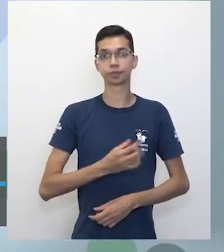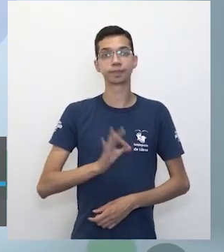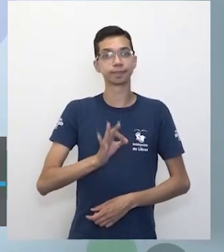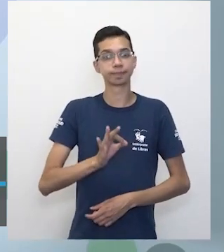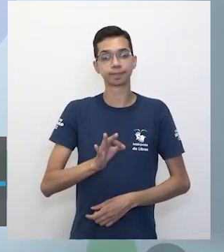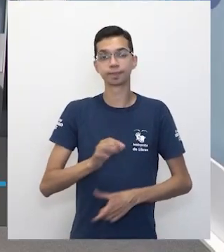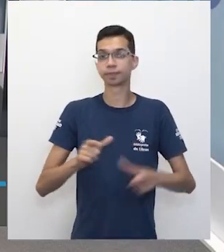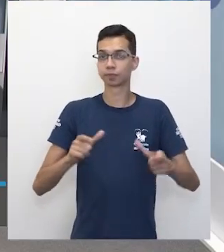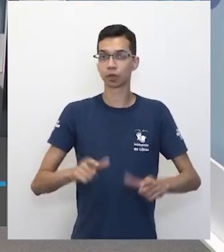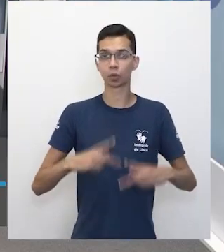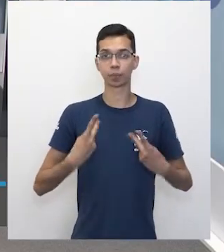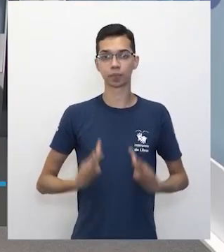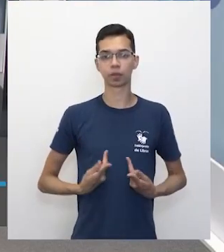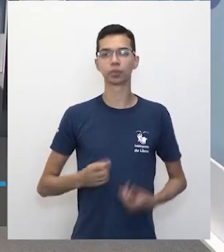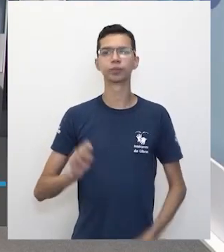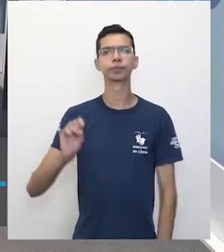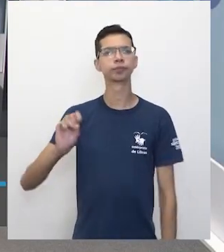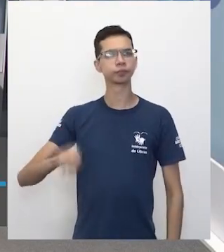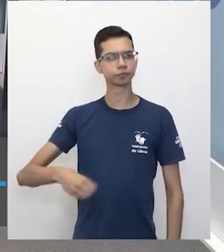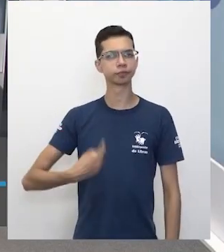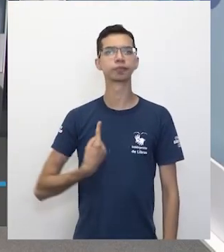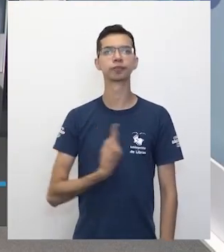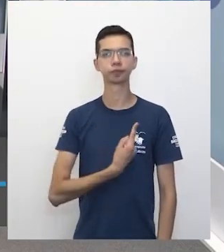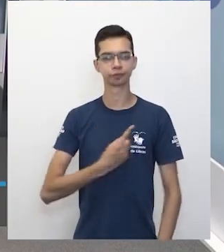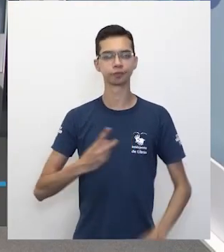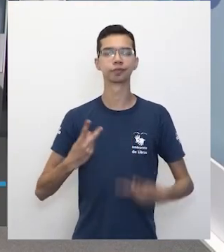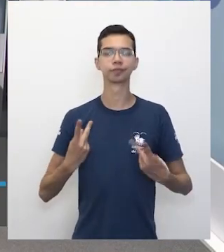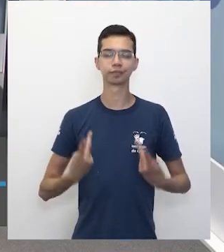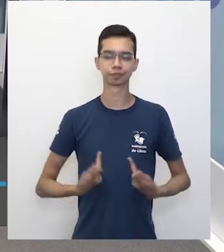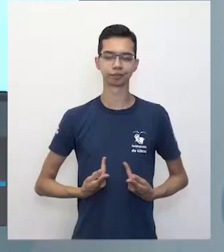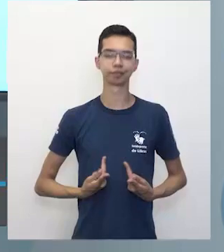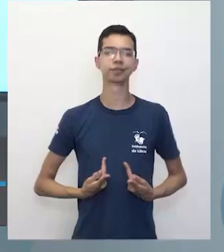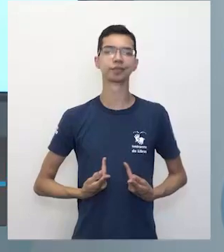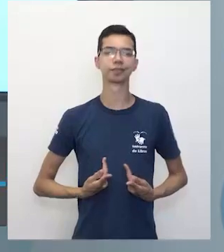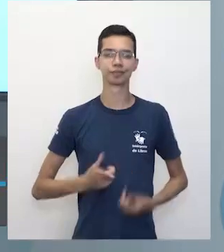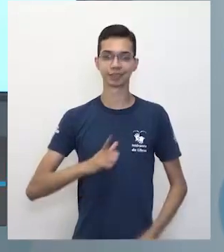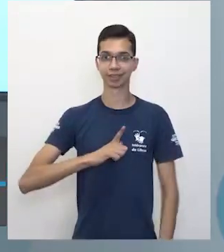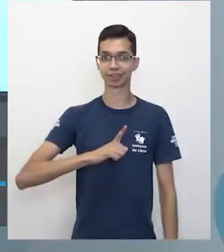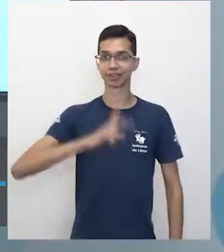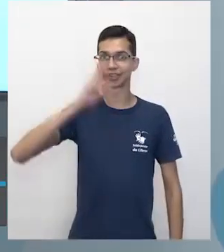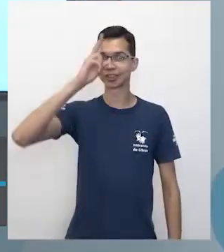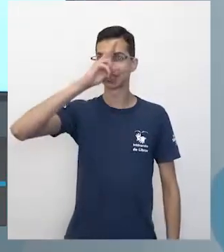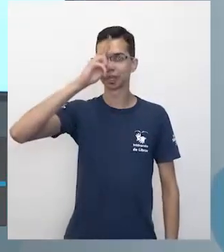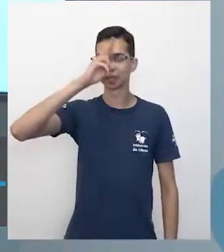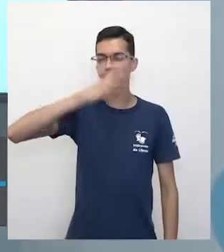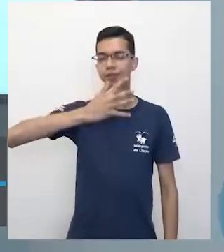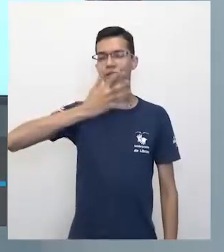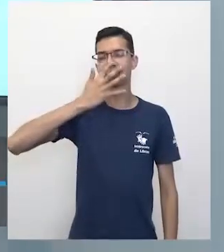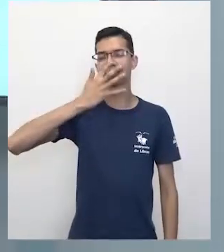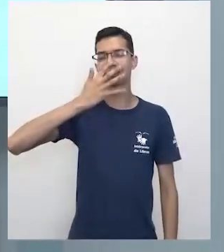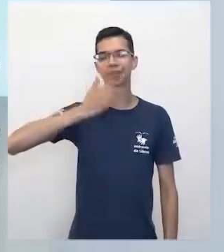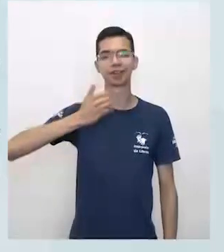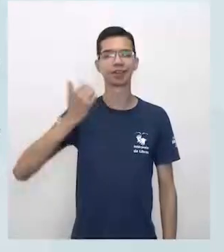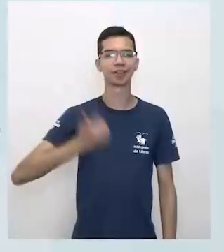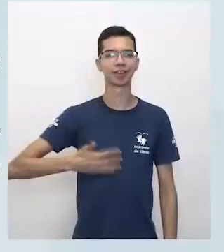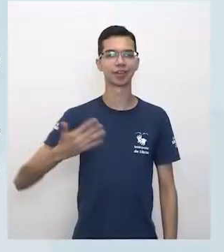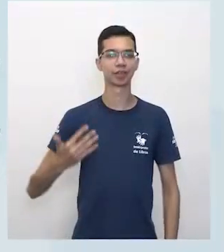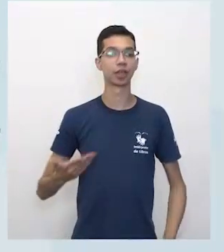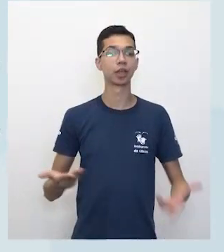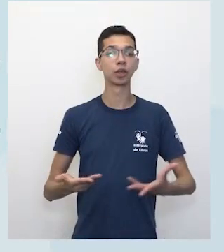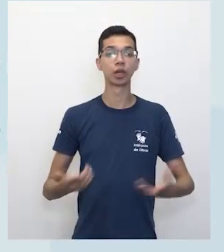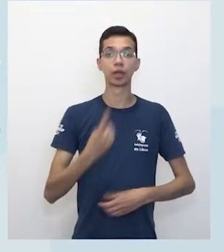né? Somos seres humanos. Somos seres humanos. Isso é e verdade. temos aí uma história brilhante. Então, recapitulando aqui a nossa